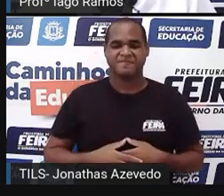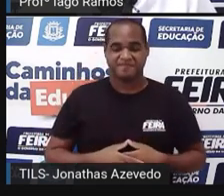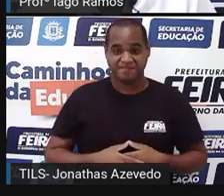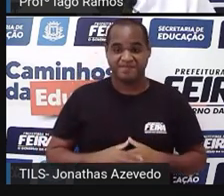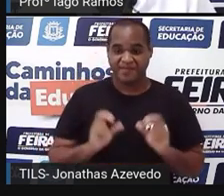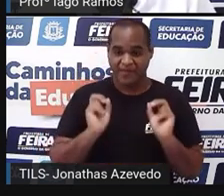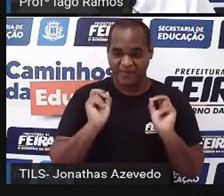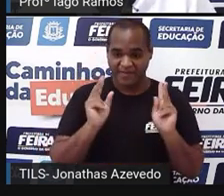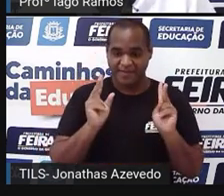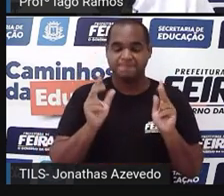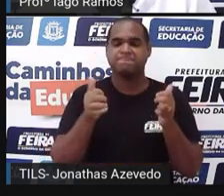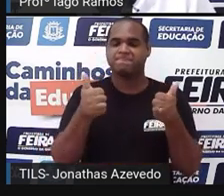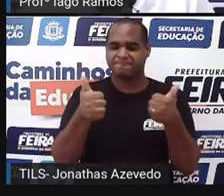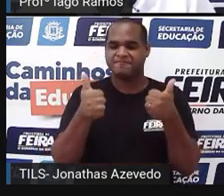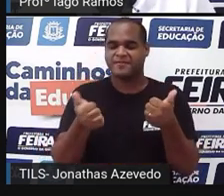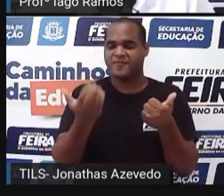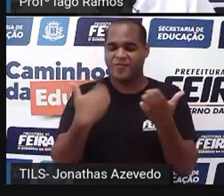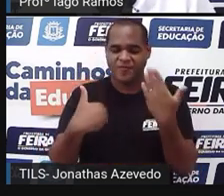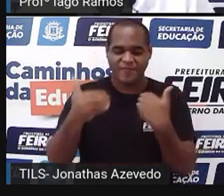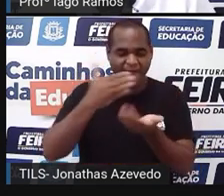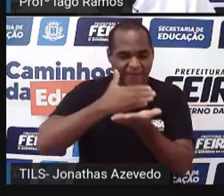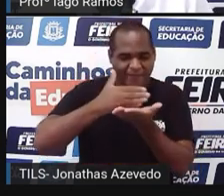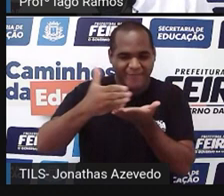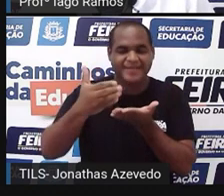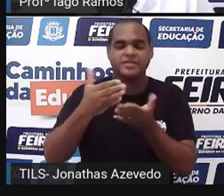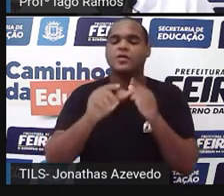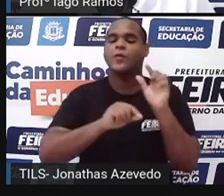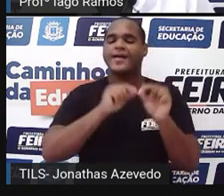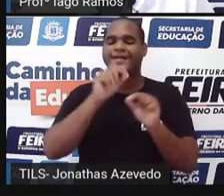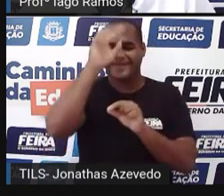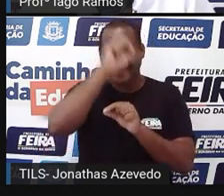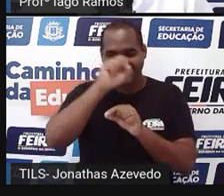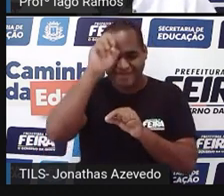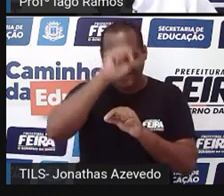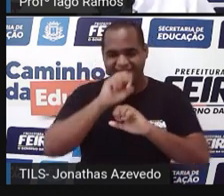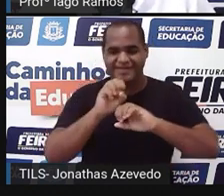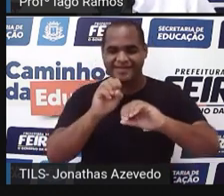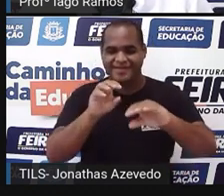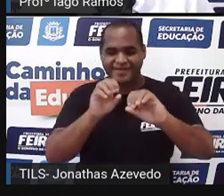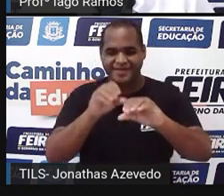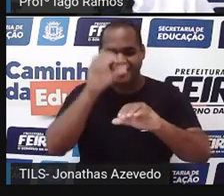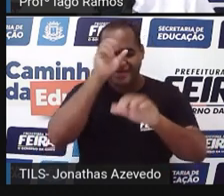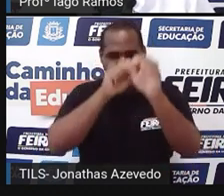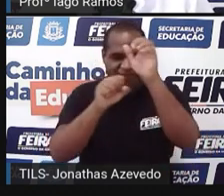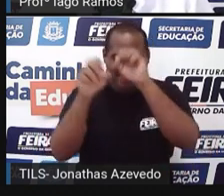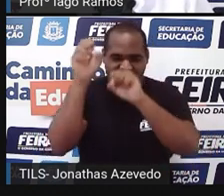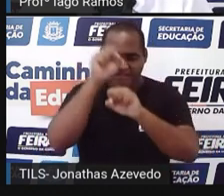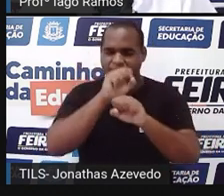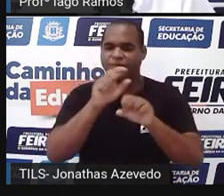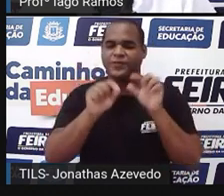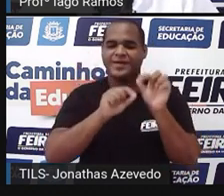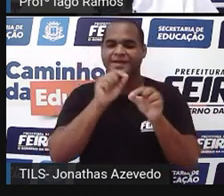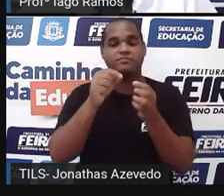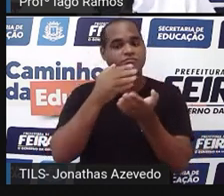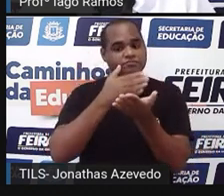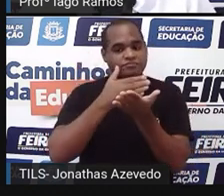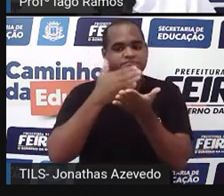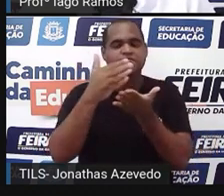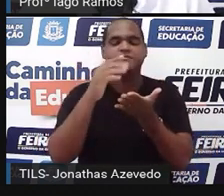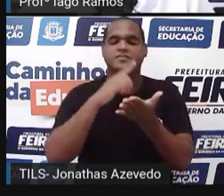Ok então vamos começar né E o que é que a gente vai aprender essa aula a gente vai dar um pontapé inicial